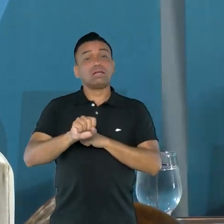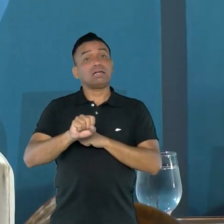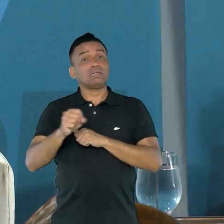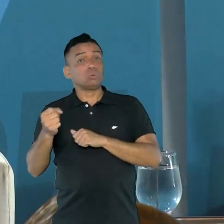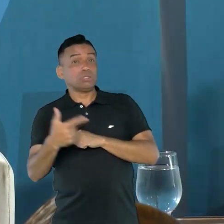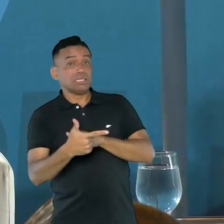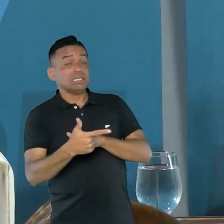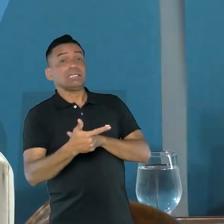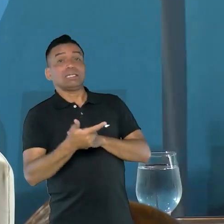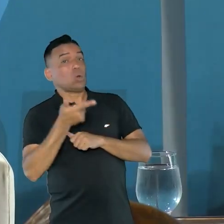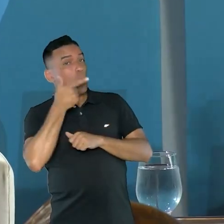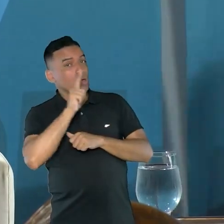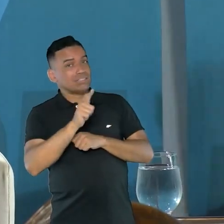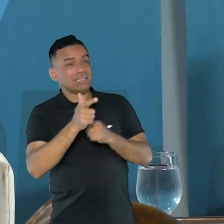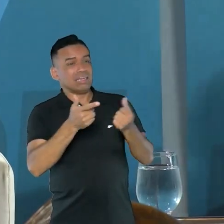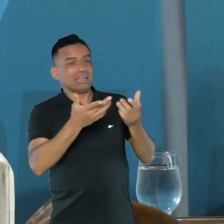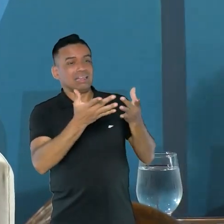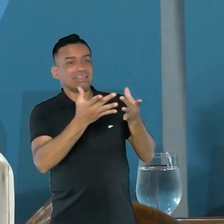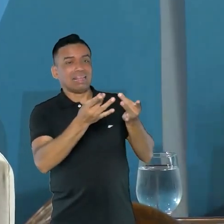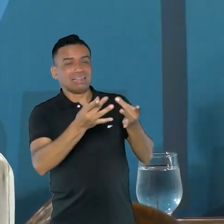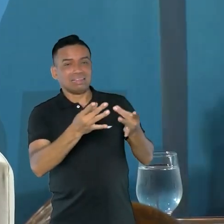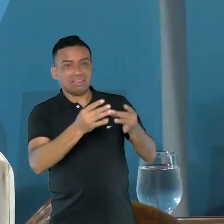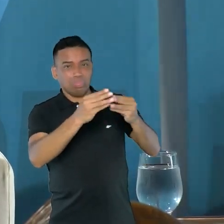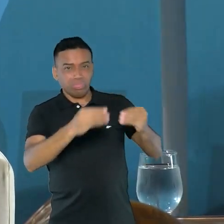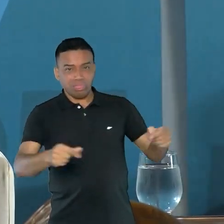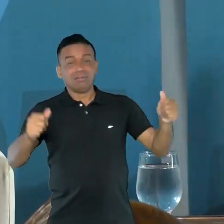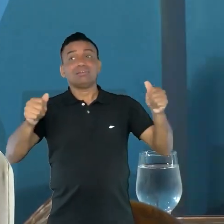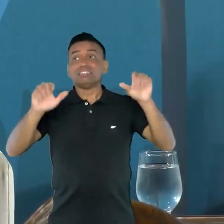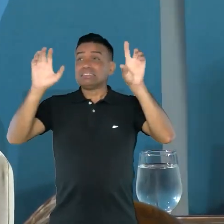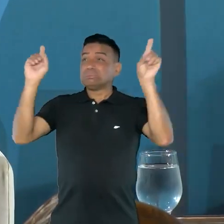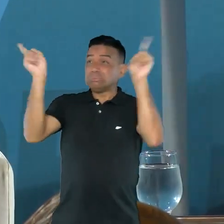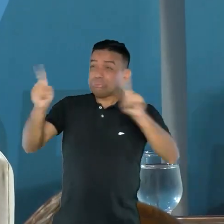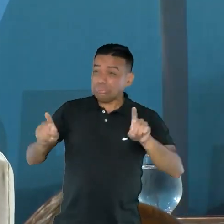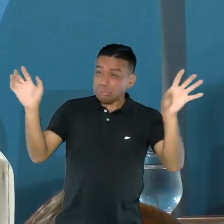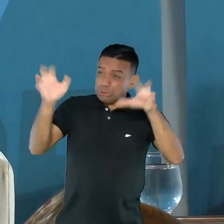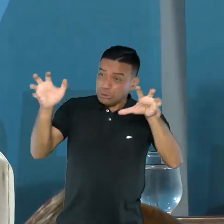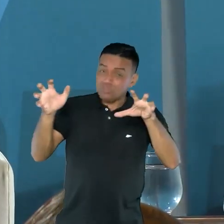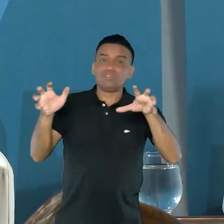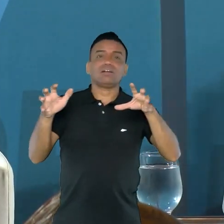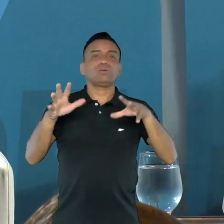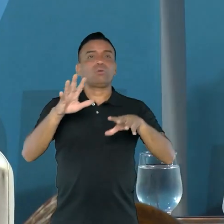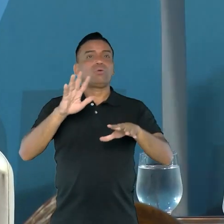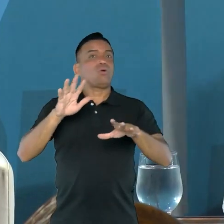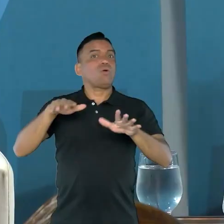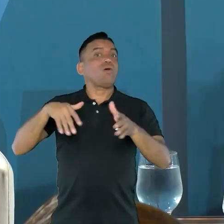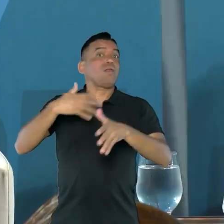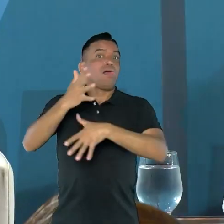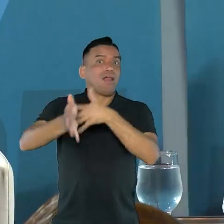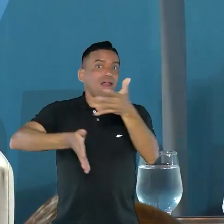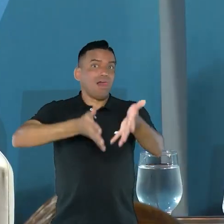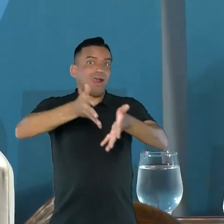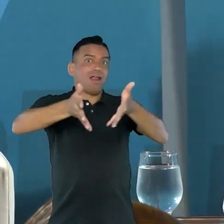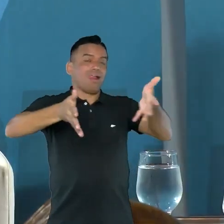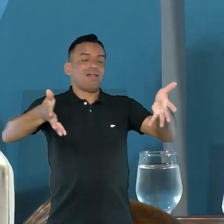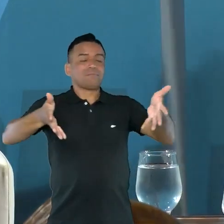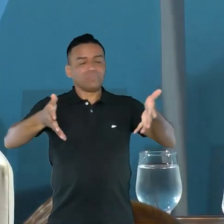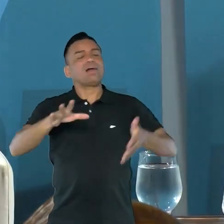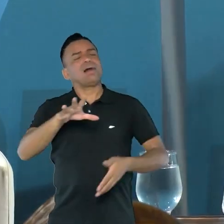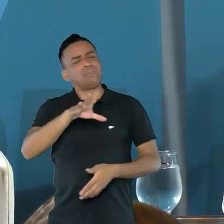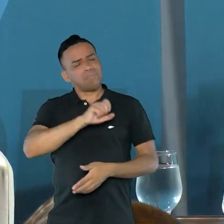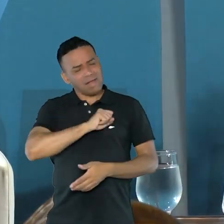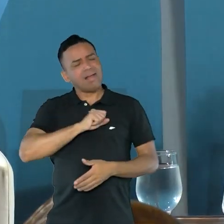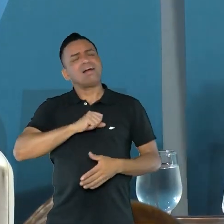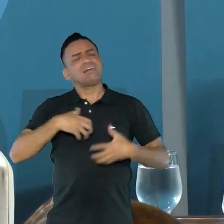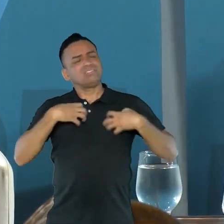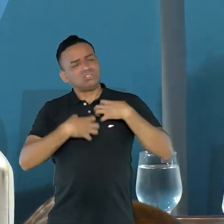conseguir amar o líquido, o temporal e o fluido. Até se promete amar o outro na dor